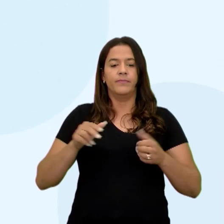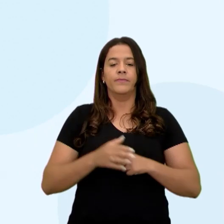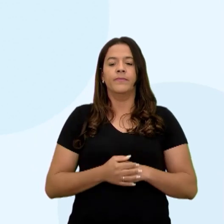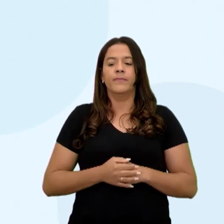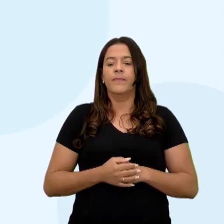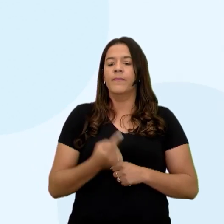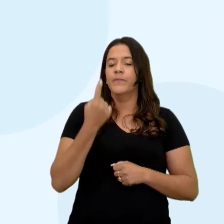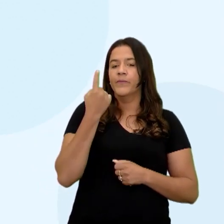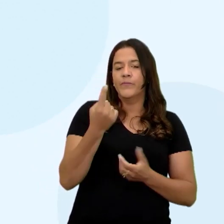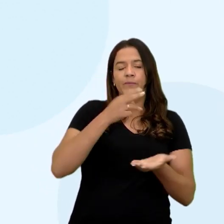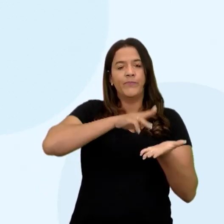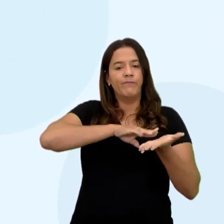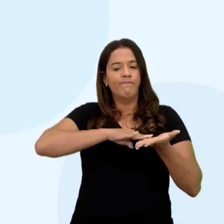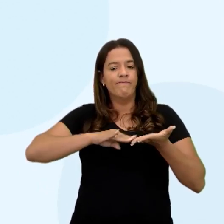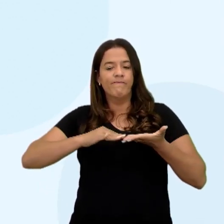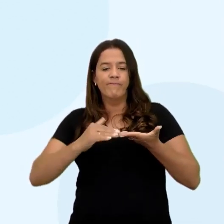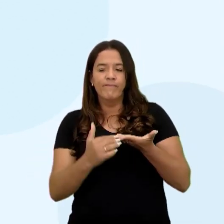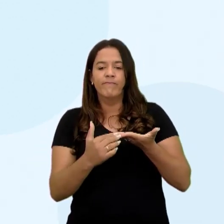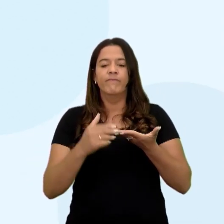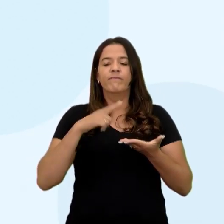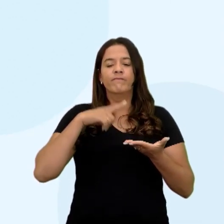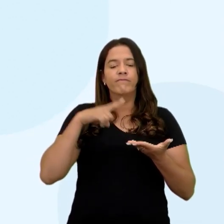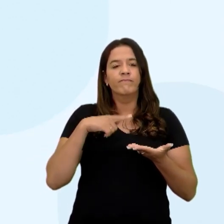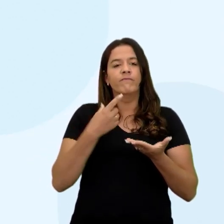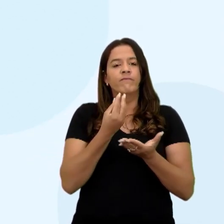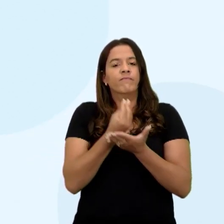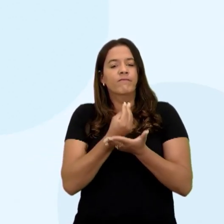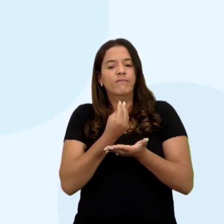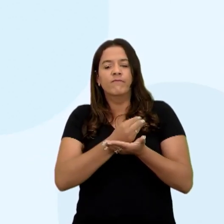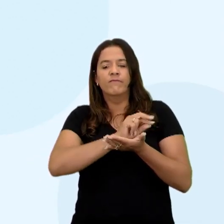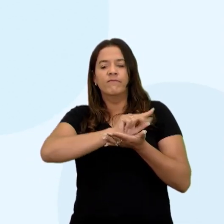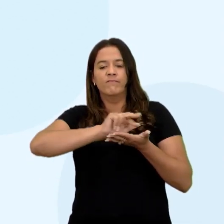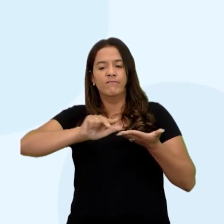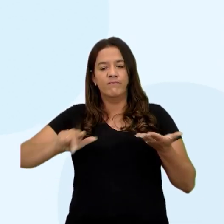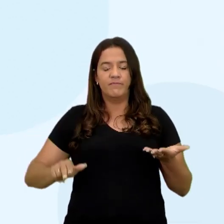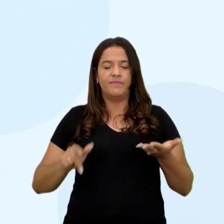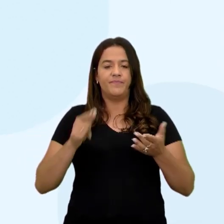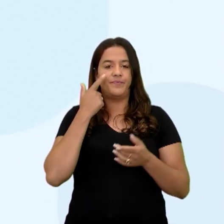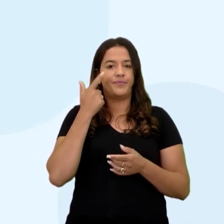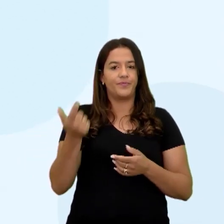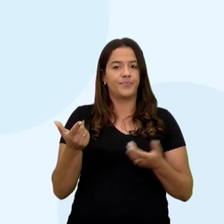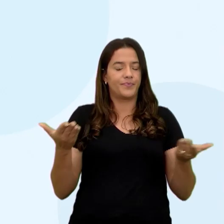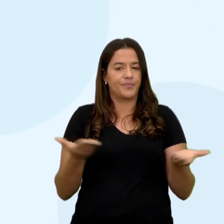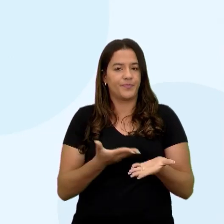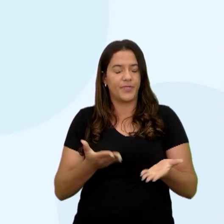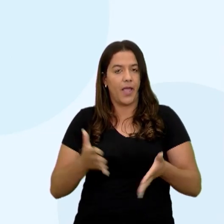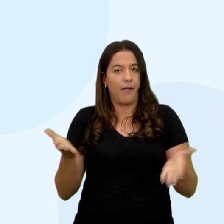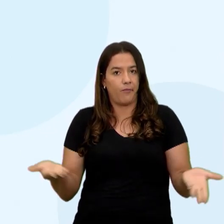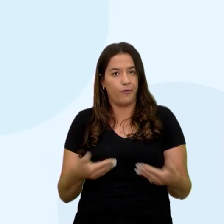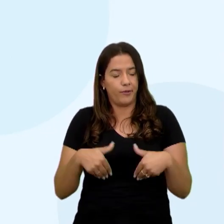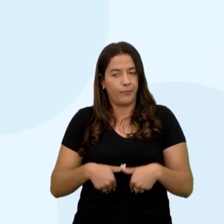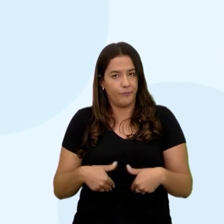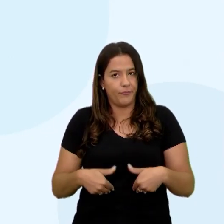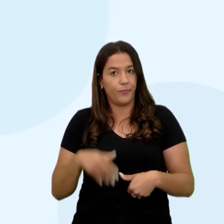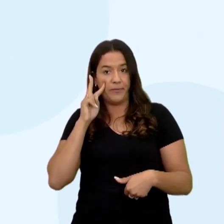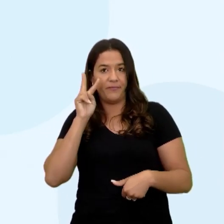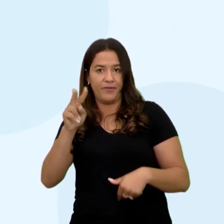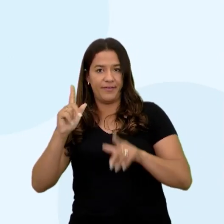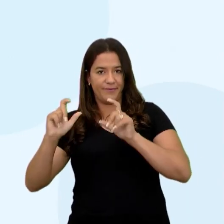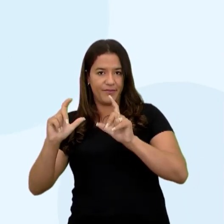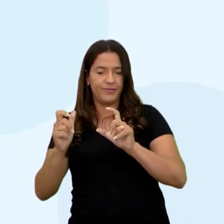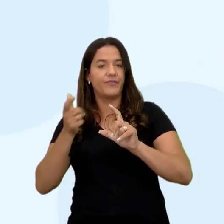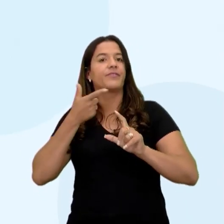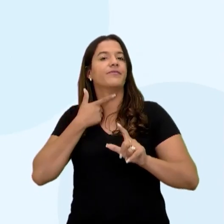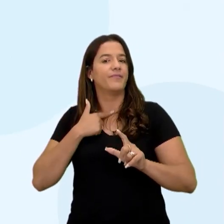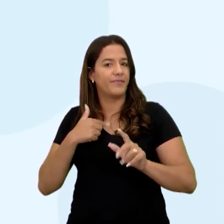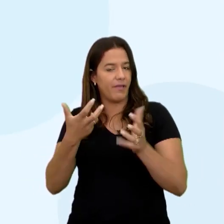Uma pastelaria produz 85 salgadinhos, tá aí, né? Um monte de salgadinho. Uma hora dessa a gente já tá com fome e já tá querendo, né?